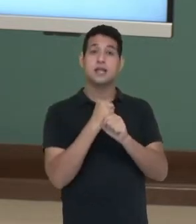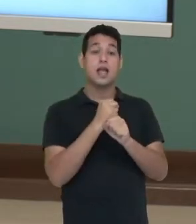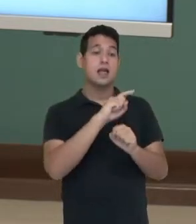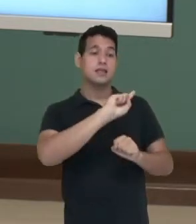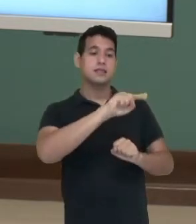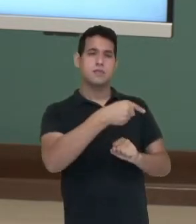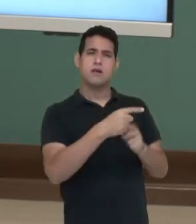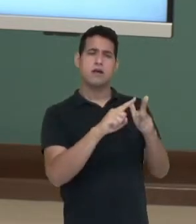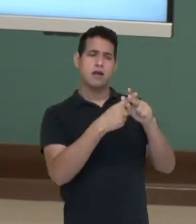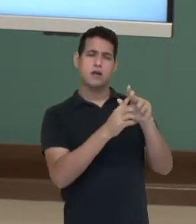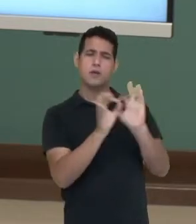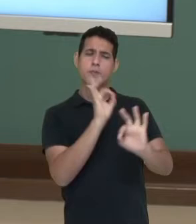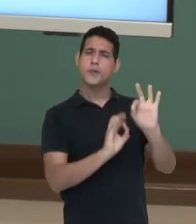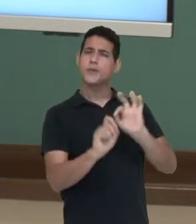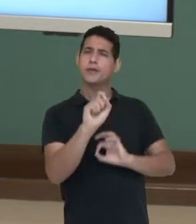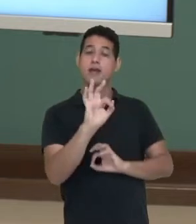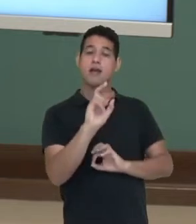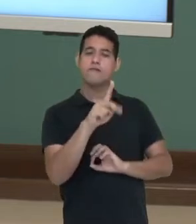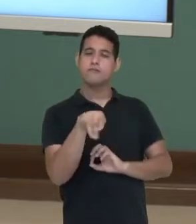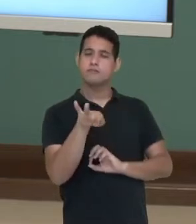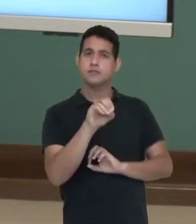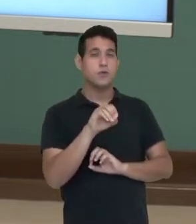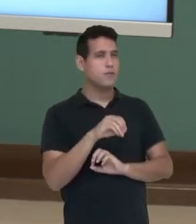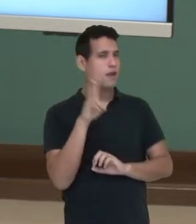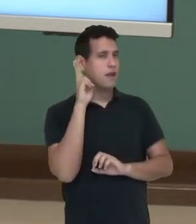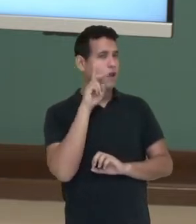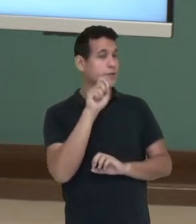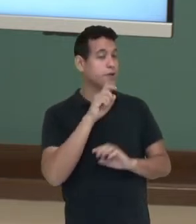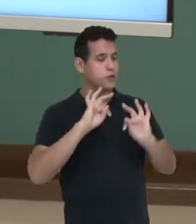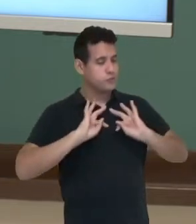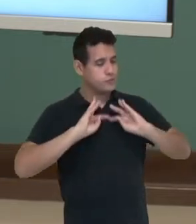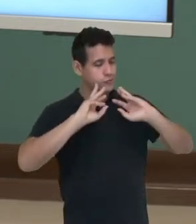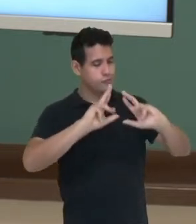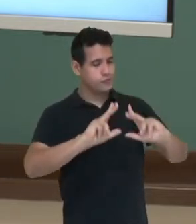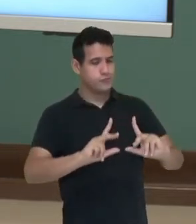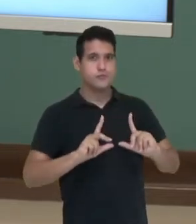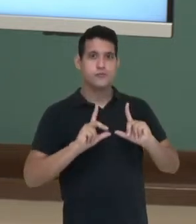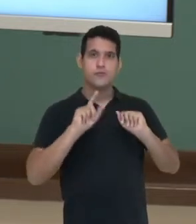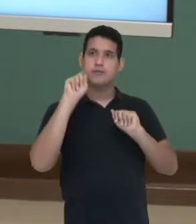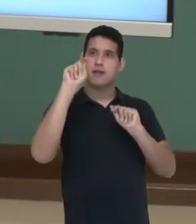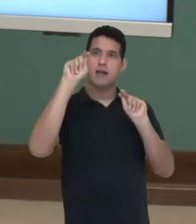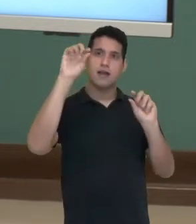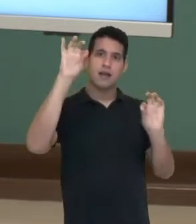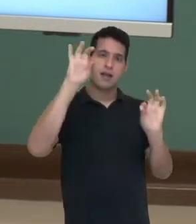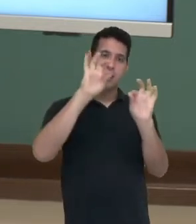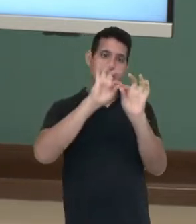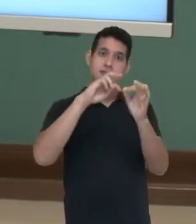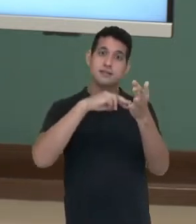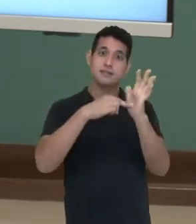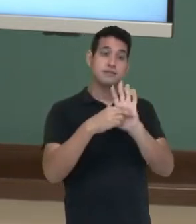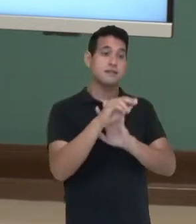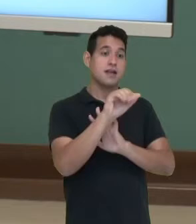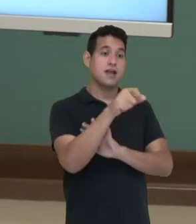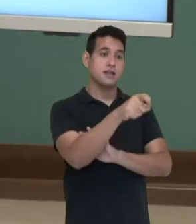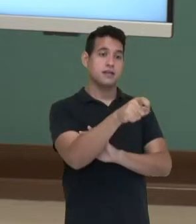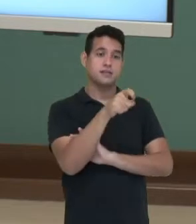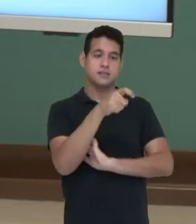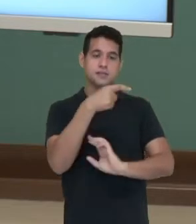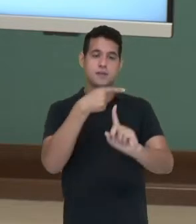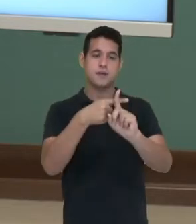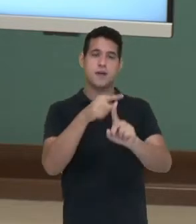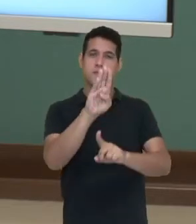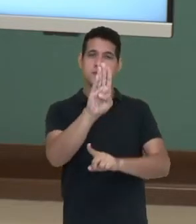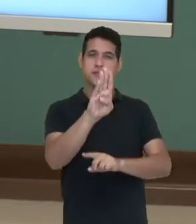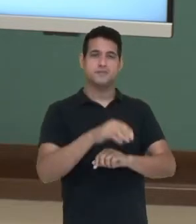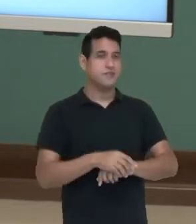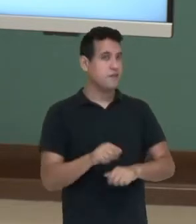depois você monta a função. Lembrando que toda reta é do tipo AX mais B, tá